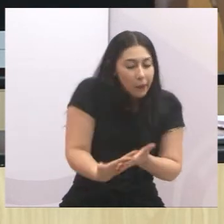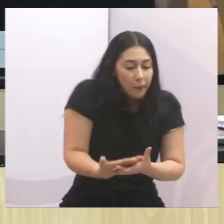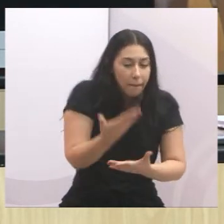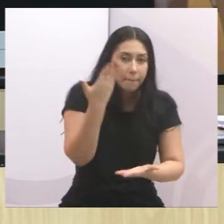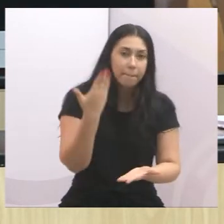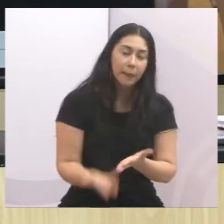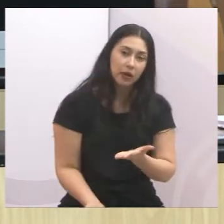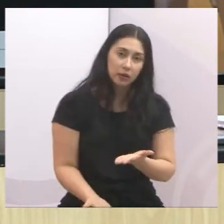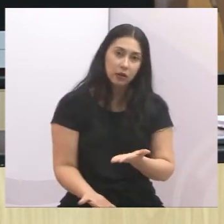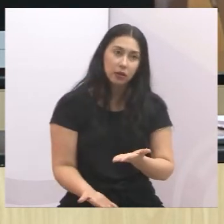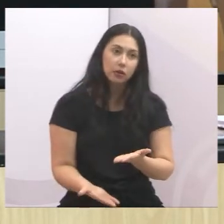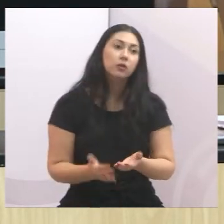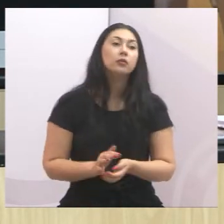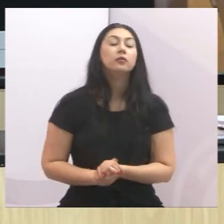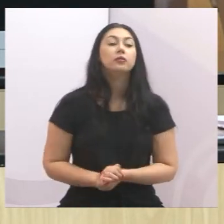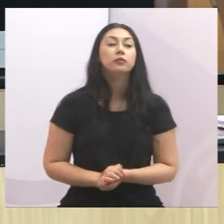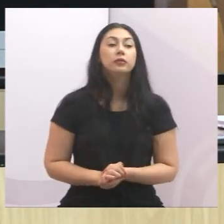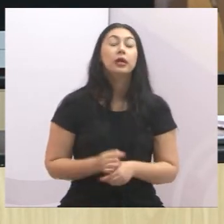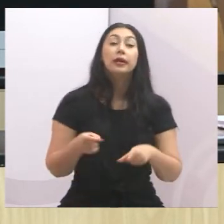nas imagens